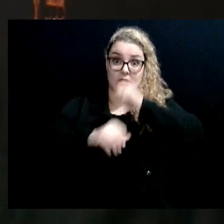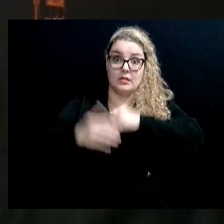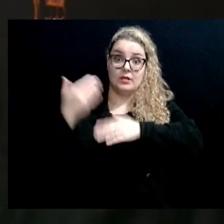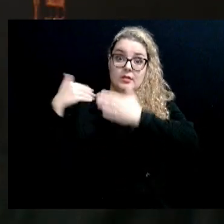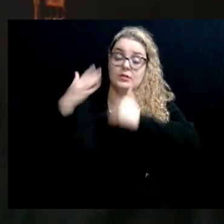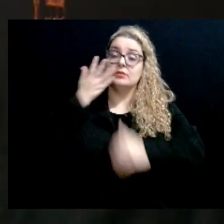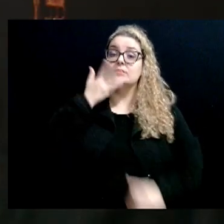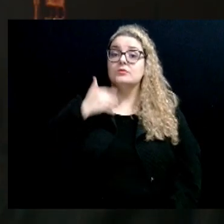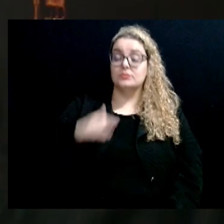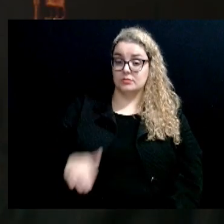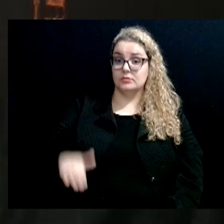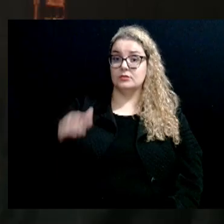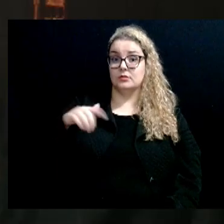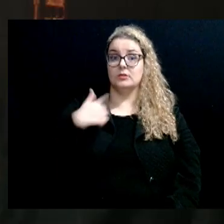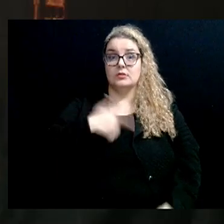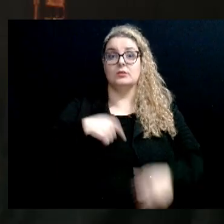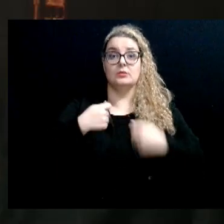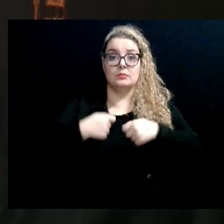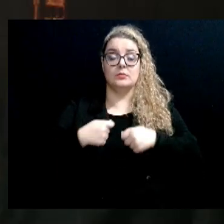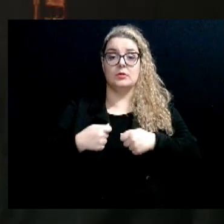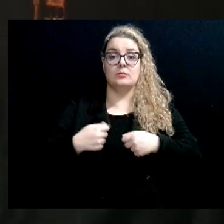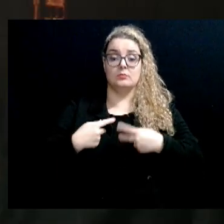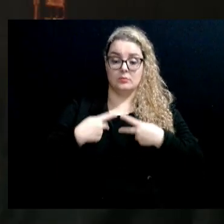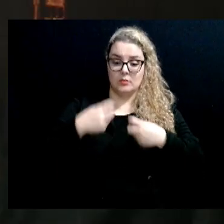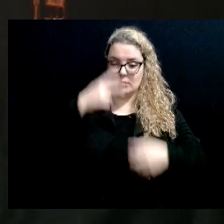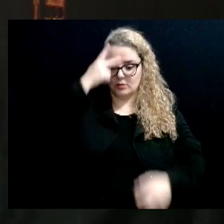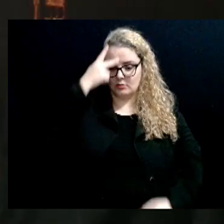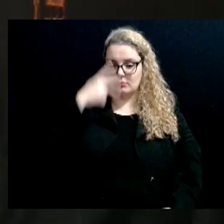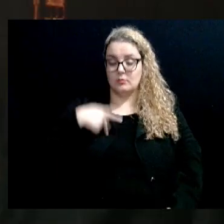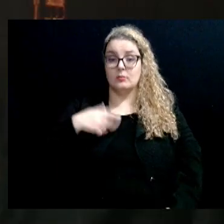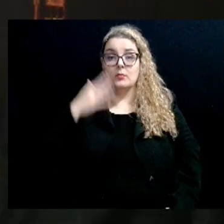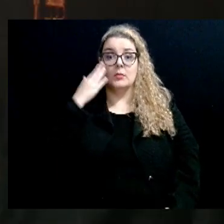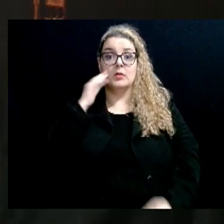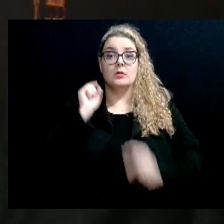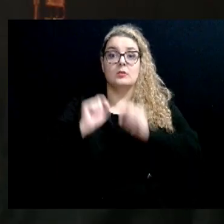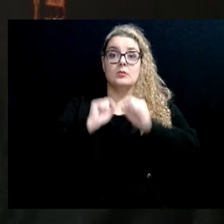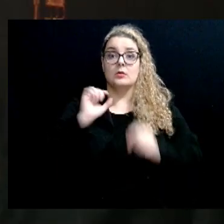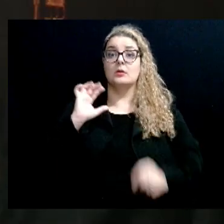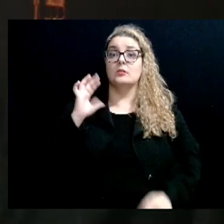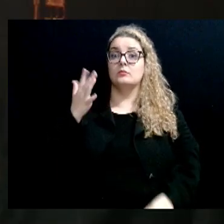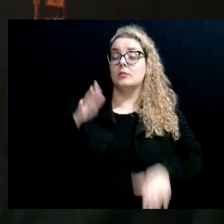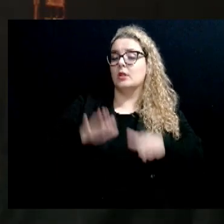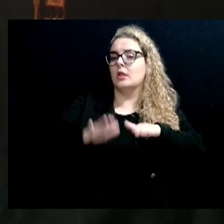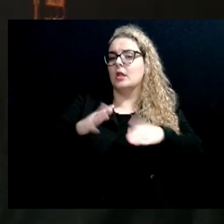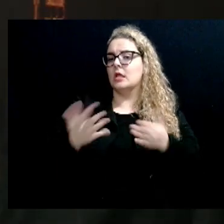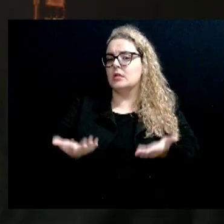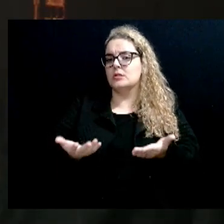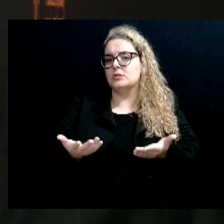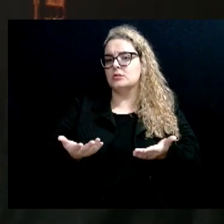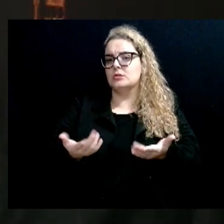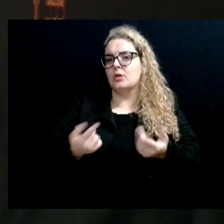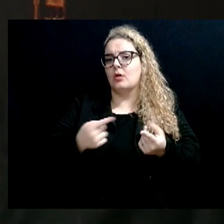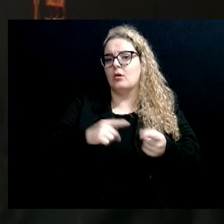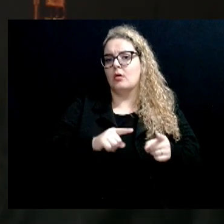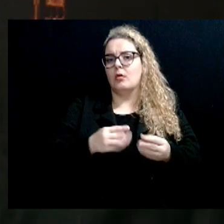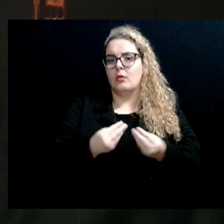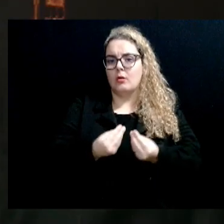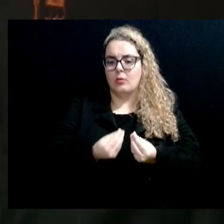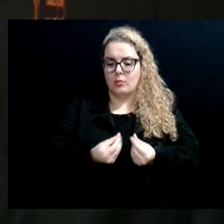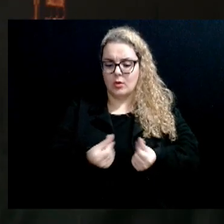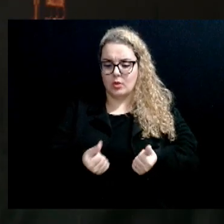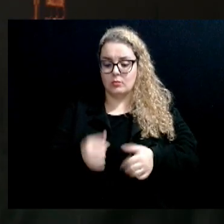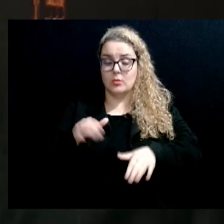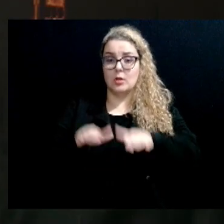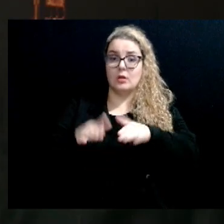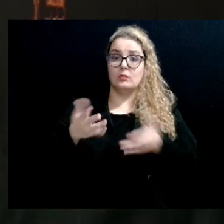gente precisa de um autoconhecimento para entender o que está acontecendo com a gente. De repente isso está provocando um desgaste, de repente isso está